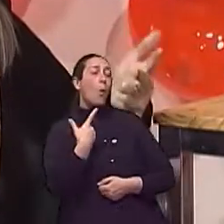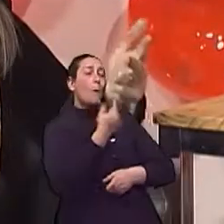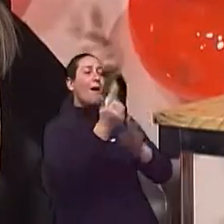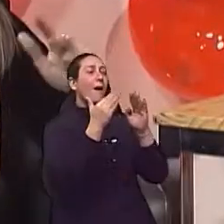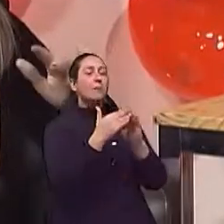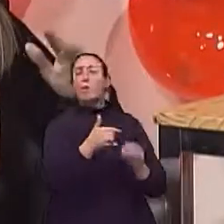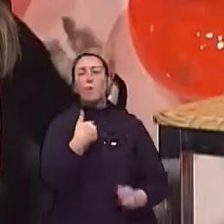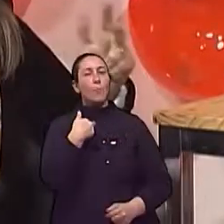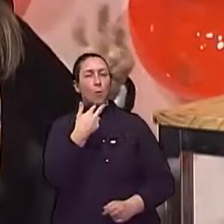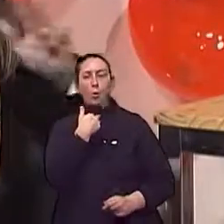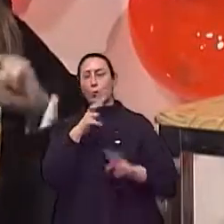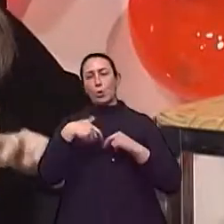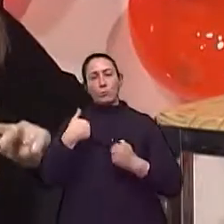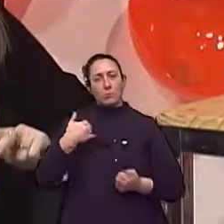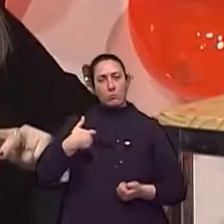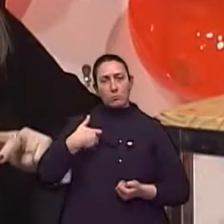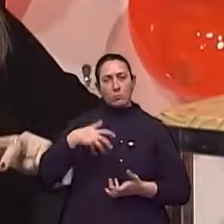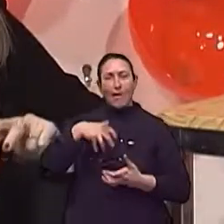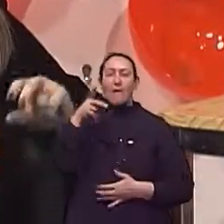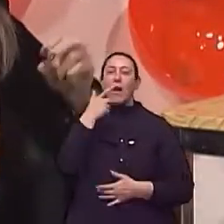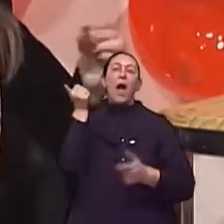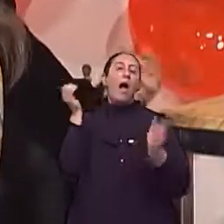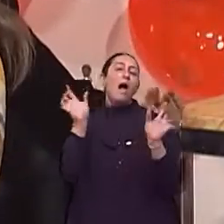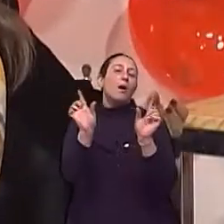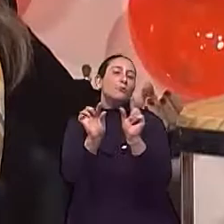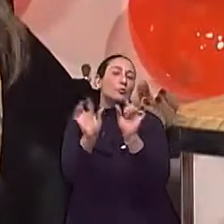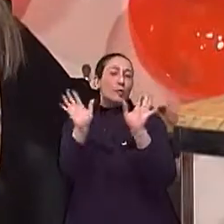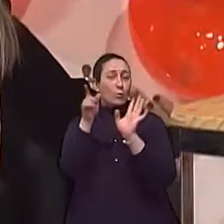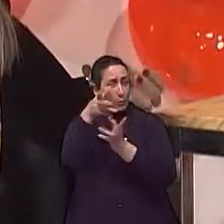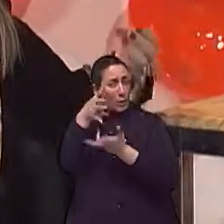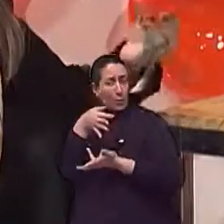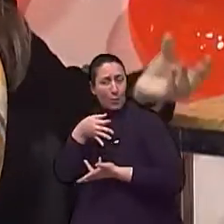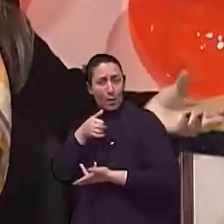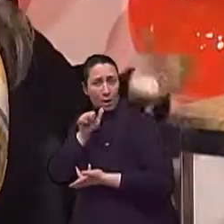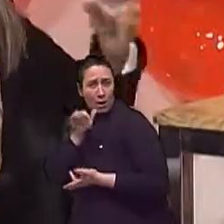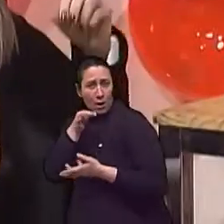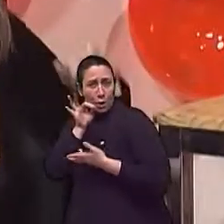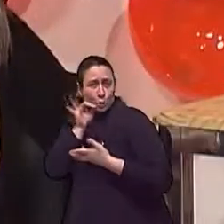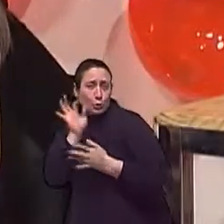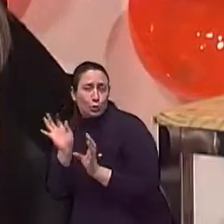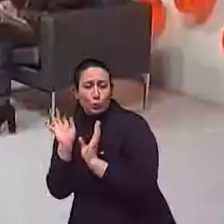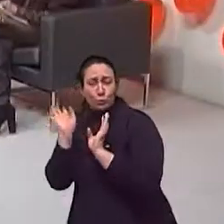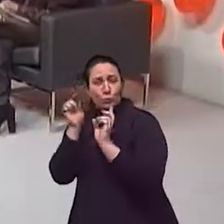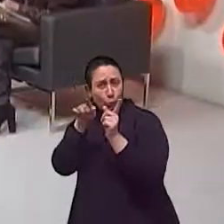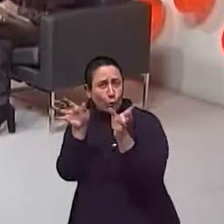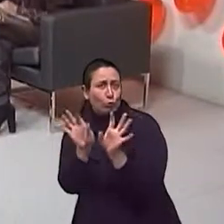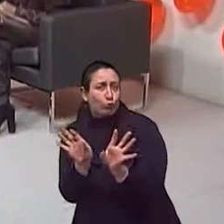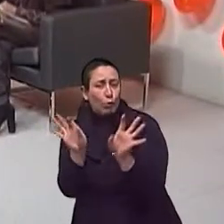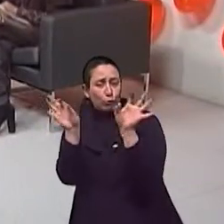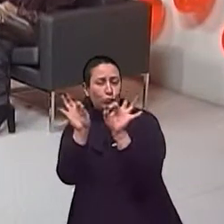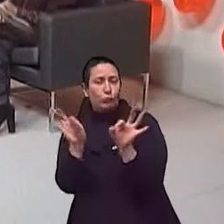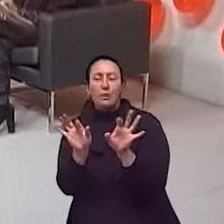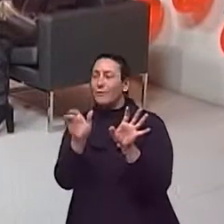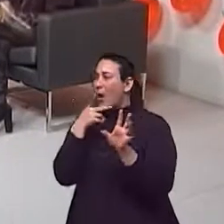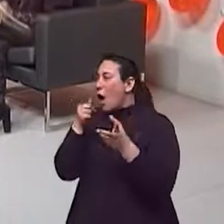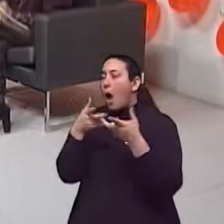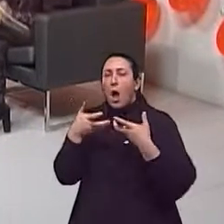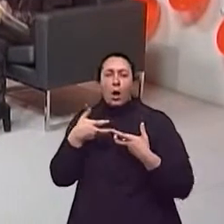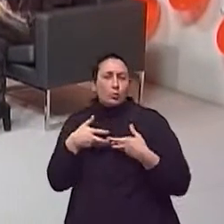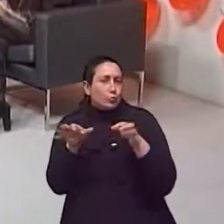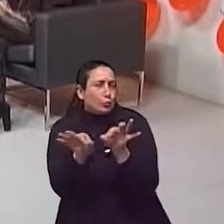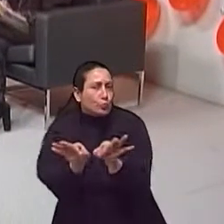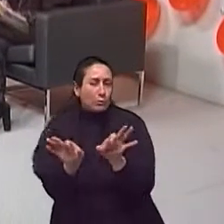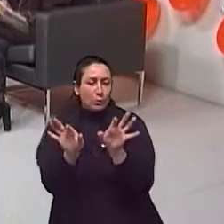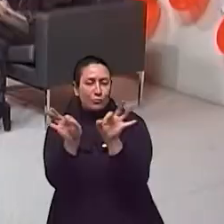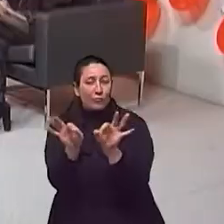começam a te tratar falando no diminutivo quer tomar um leitinho exatamente Tá cansadinha Tá cansadinha e o